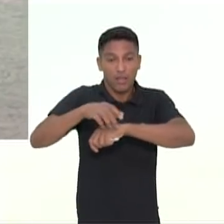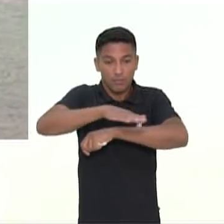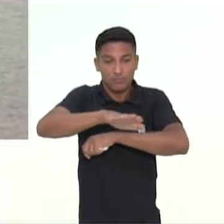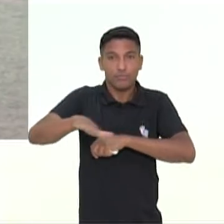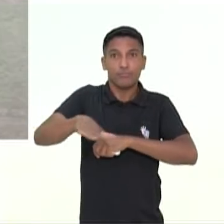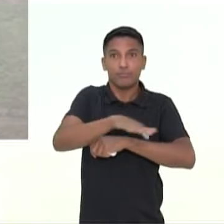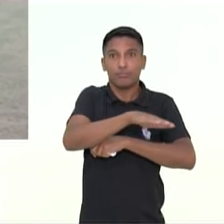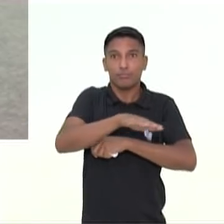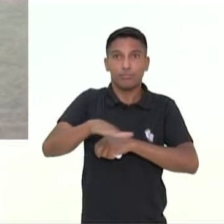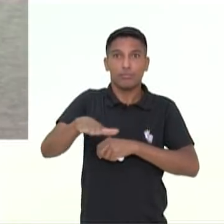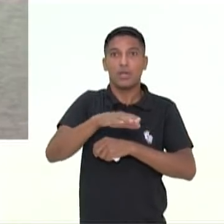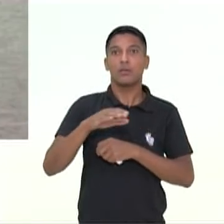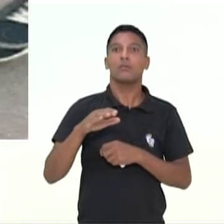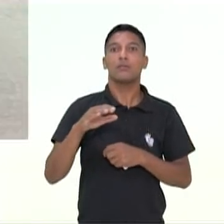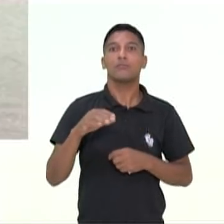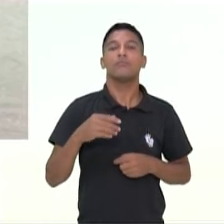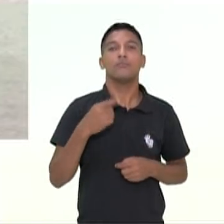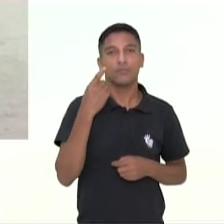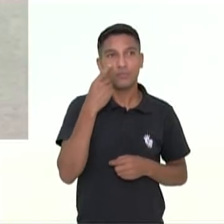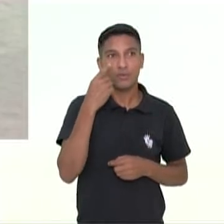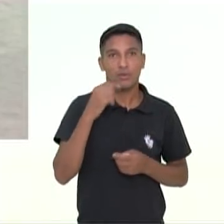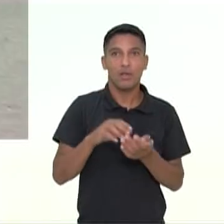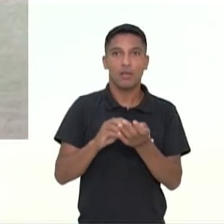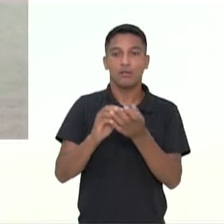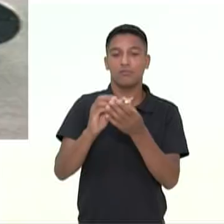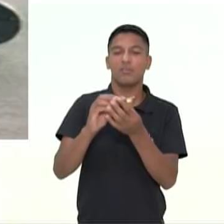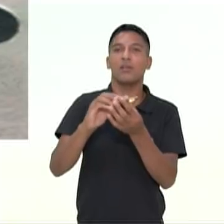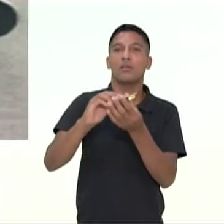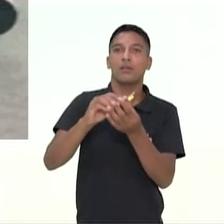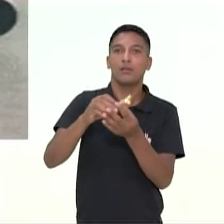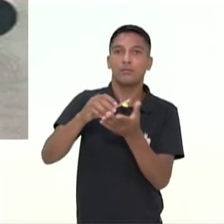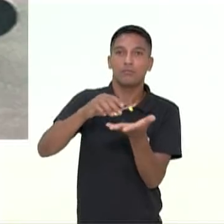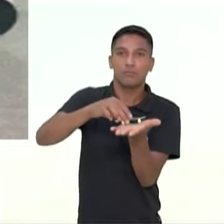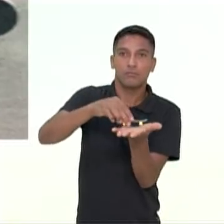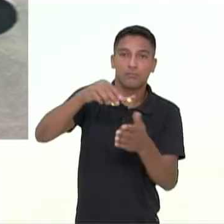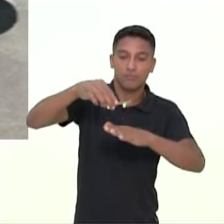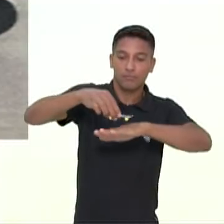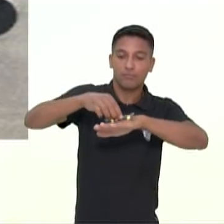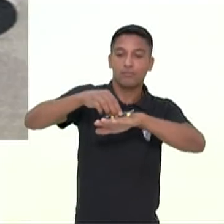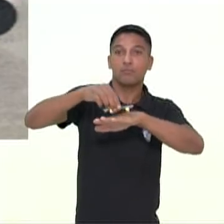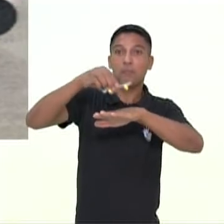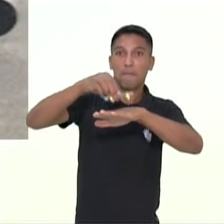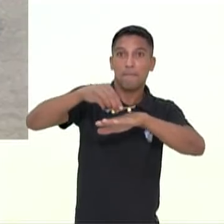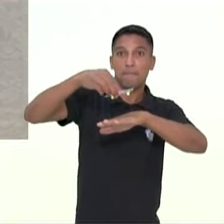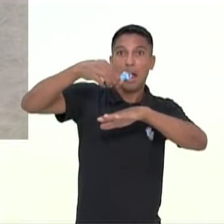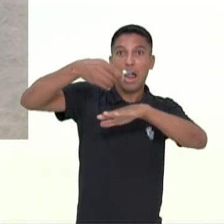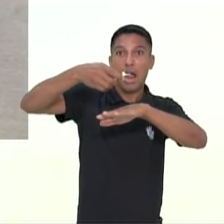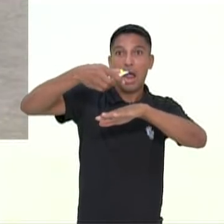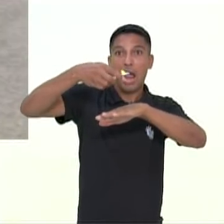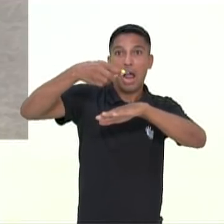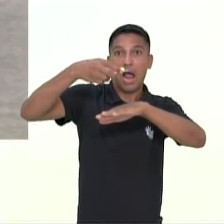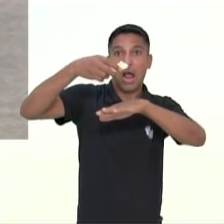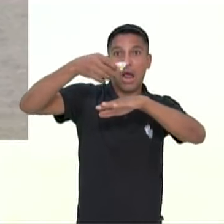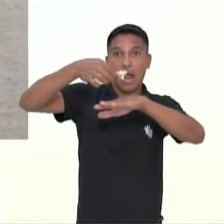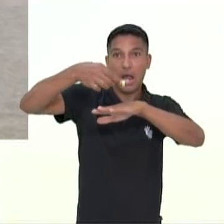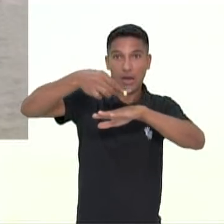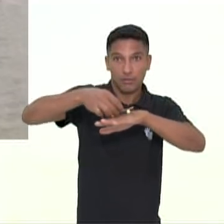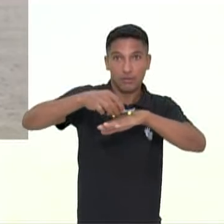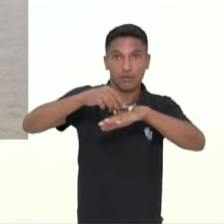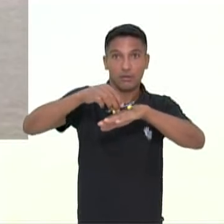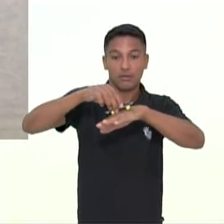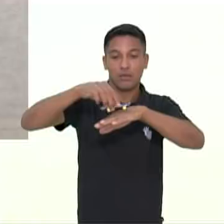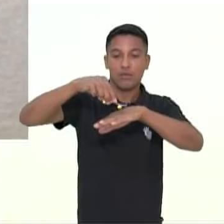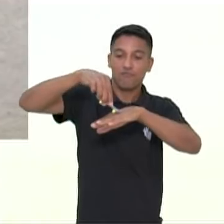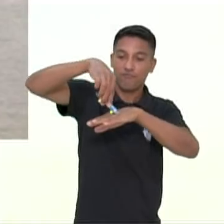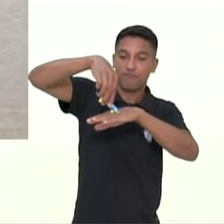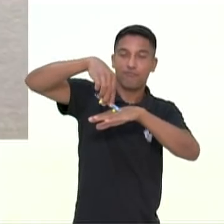feitas no chão, tá? Então é girar o skate, né? Girar no eixo, né, das rodas,